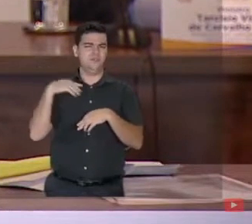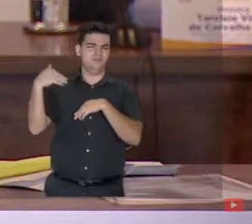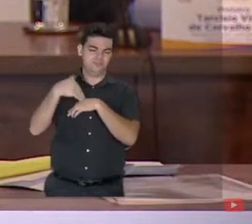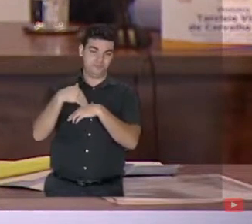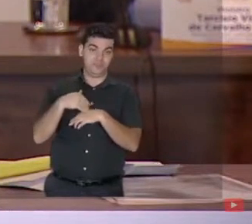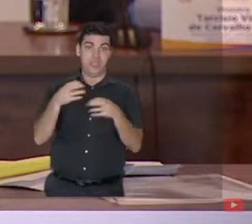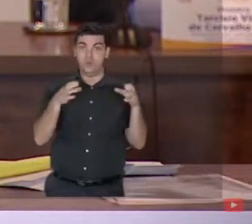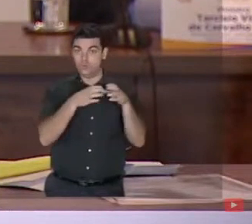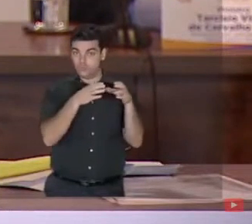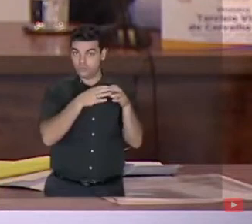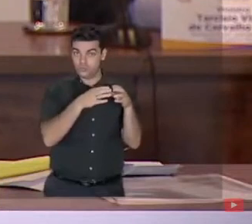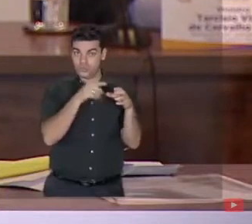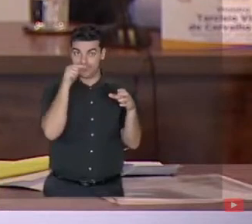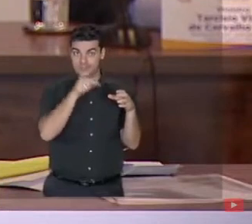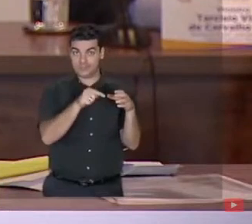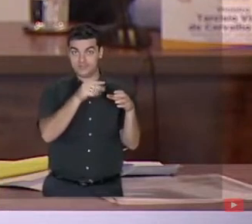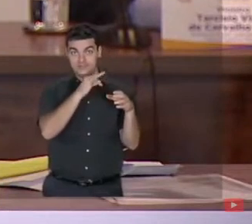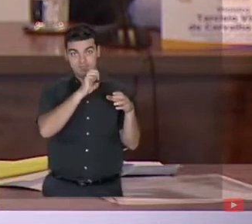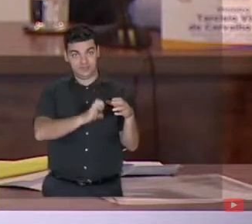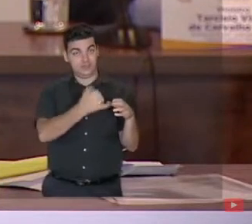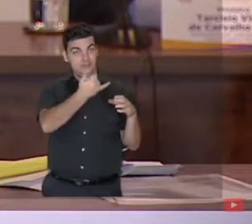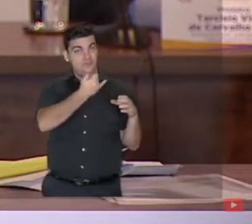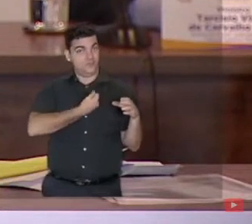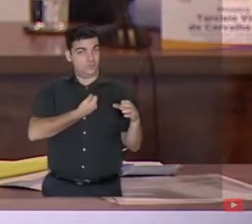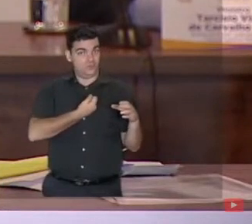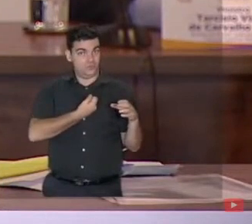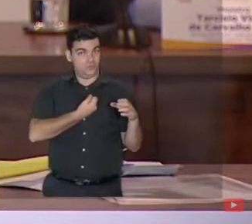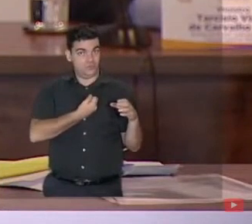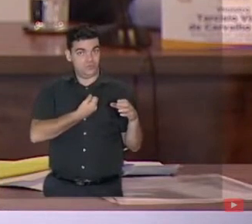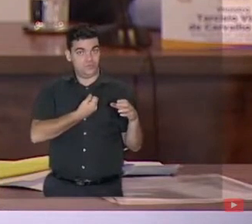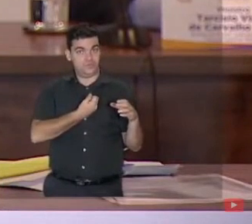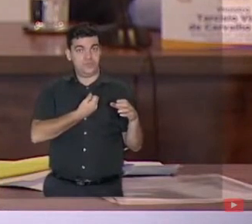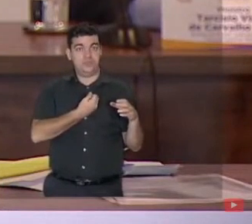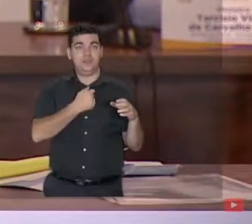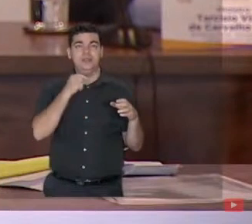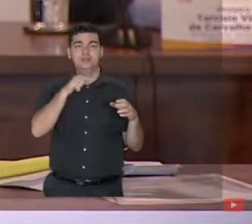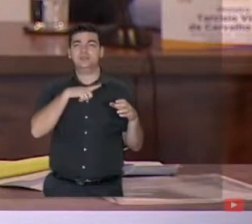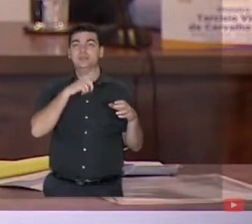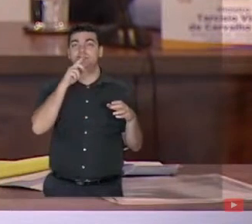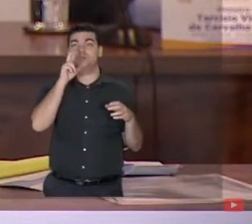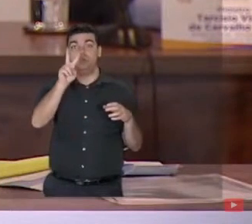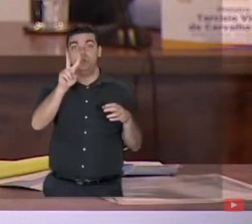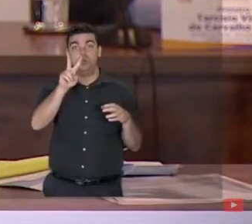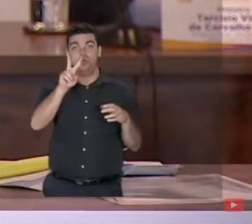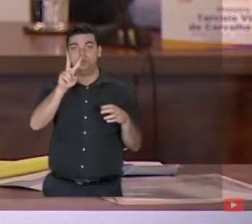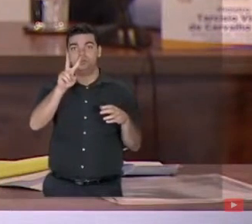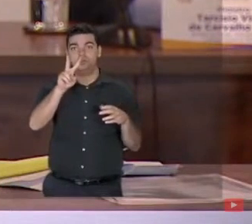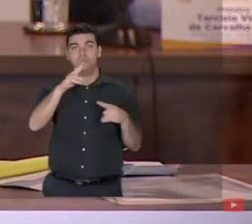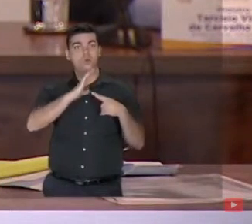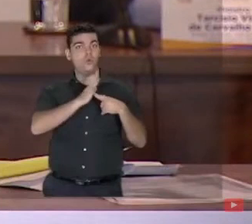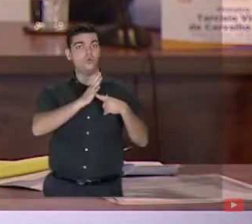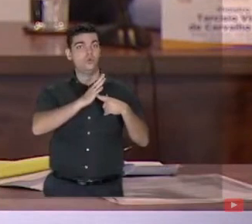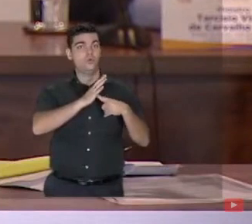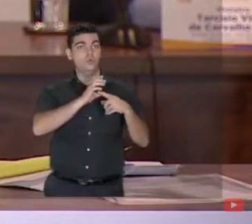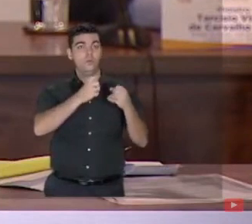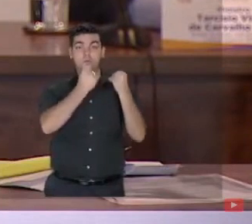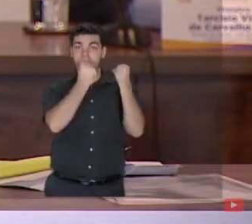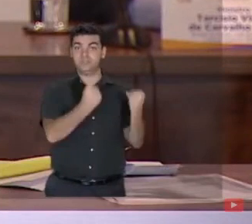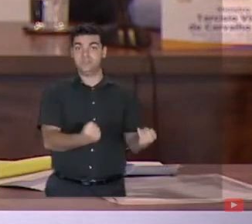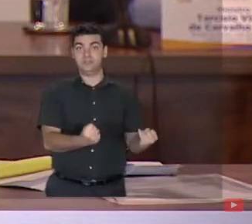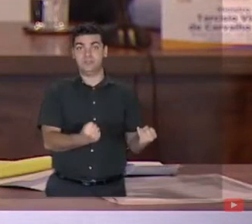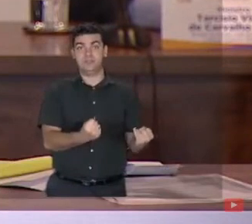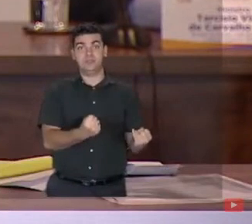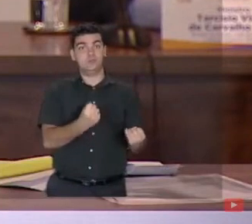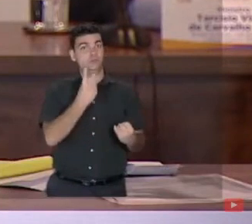a tecnologia do Tribunal Superior Eleitoral, tendo 2 grandes servidores, desconectou um